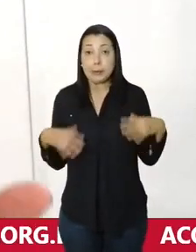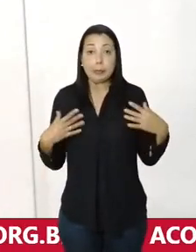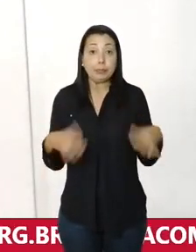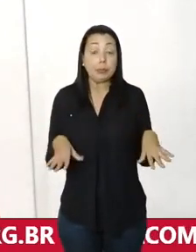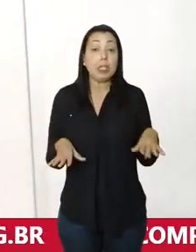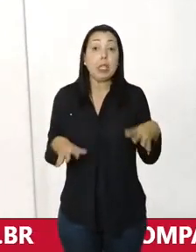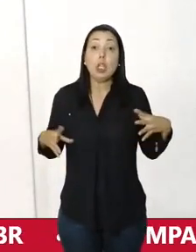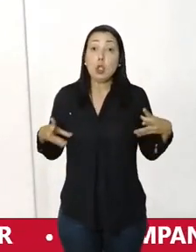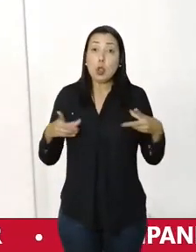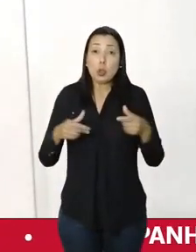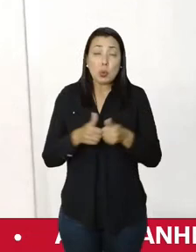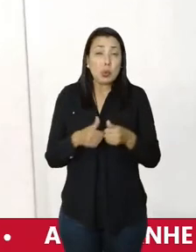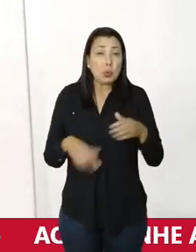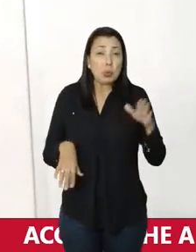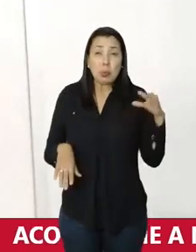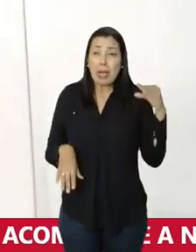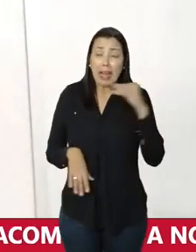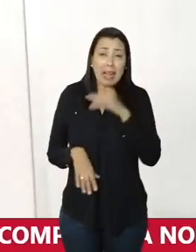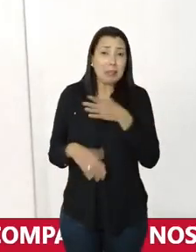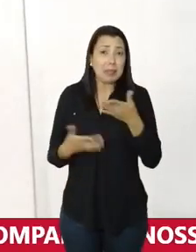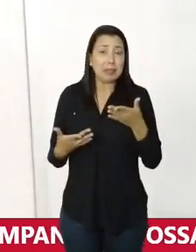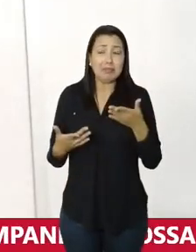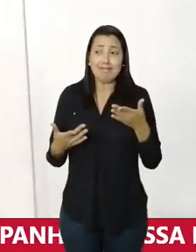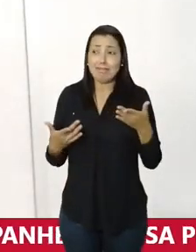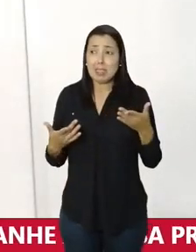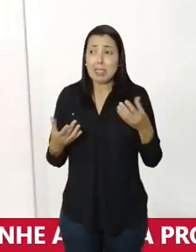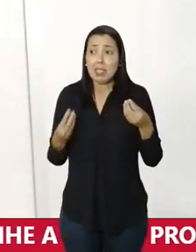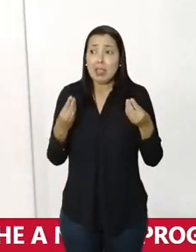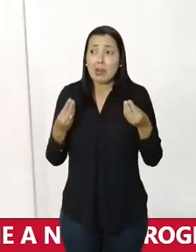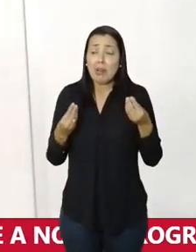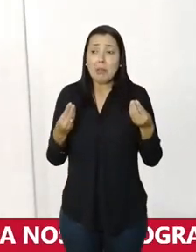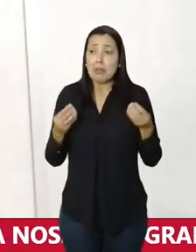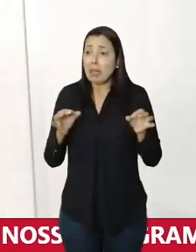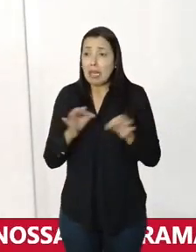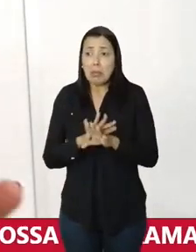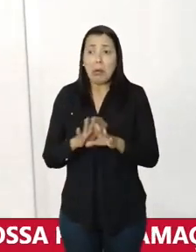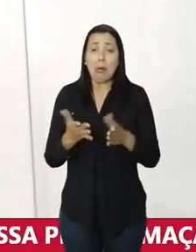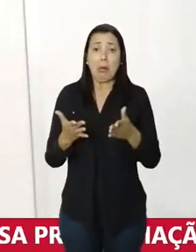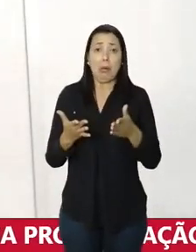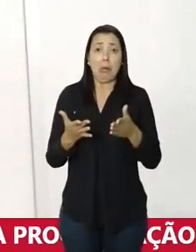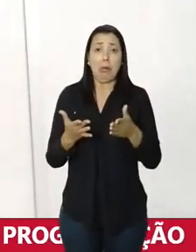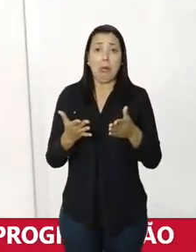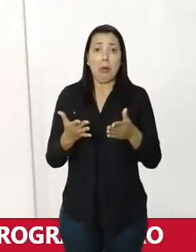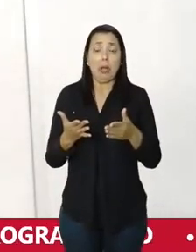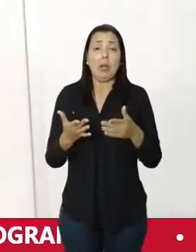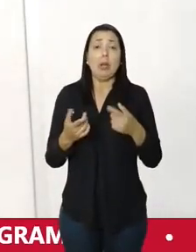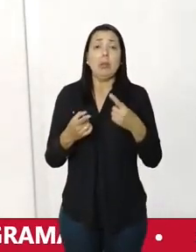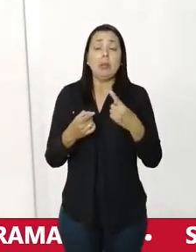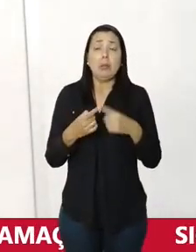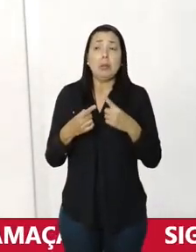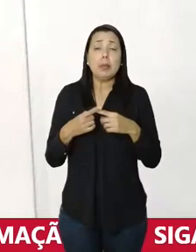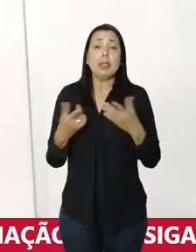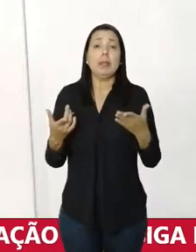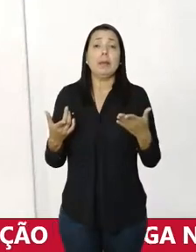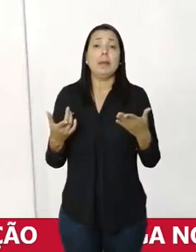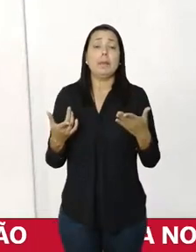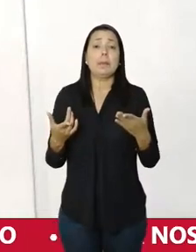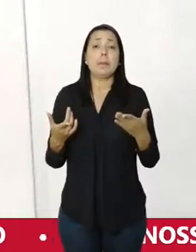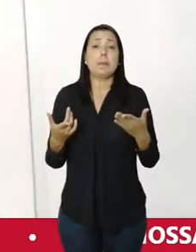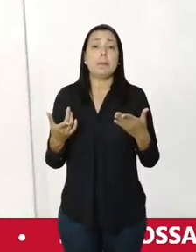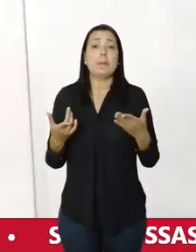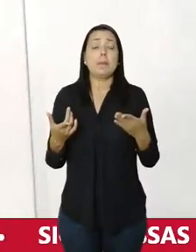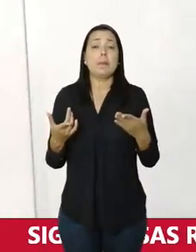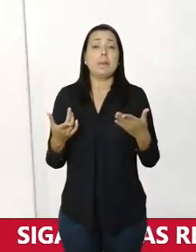e foi tudo muito rápido, né, quando a gente se deu conta e estava